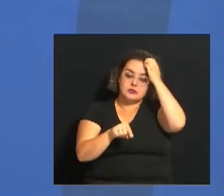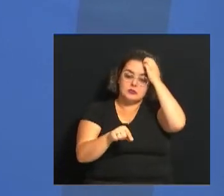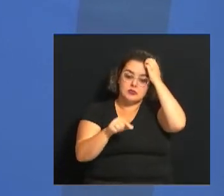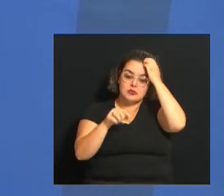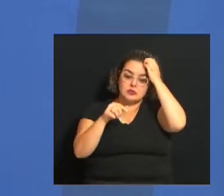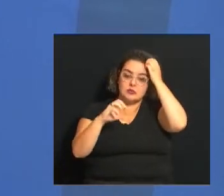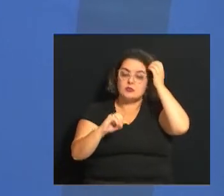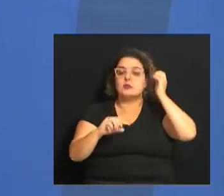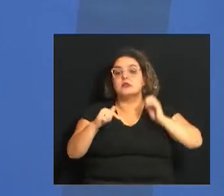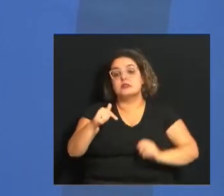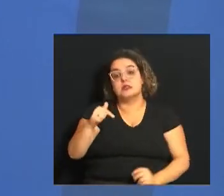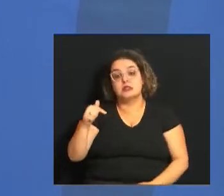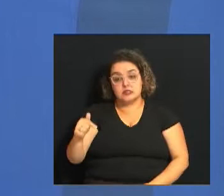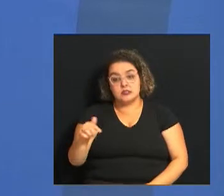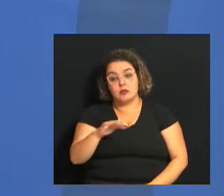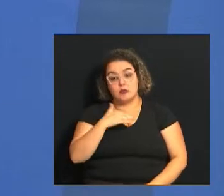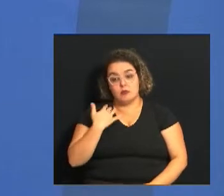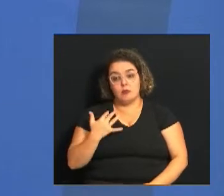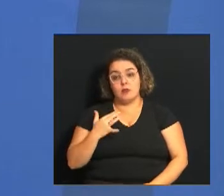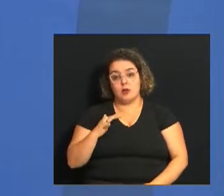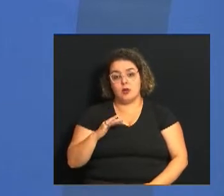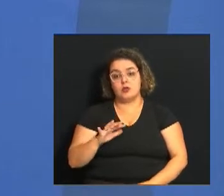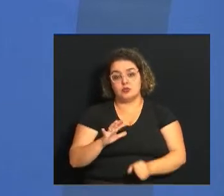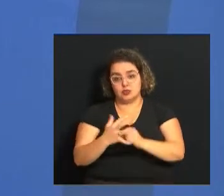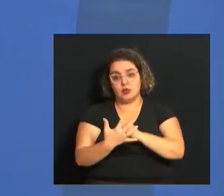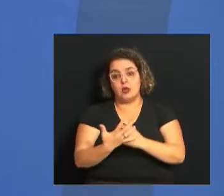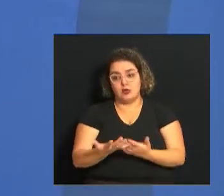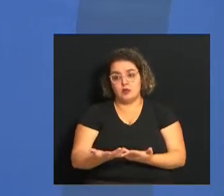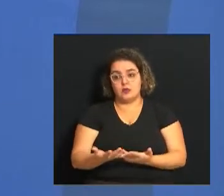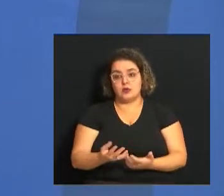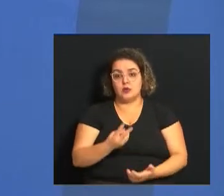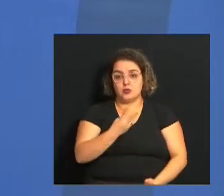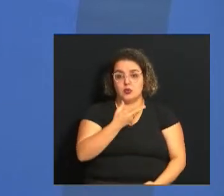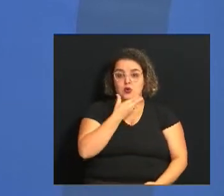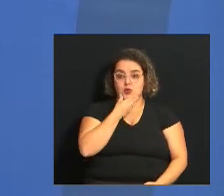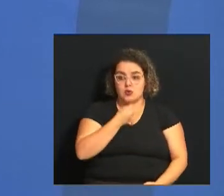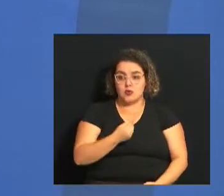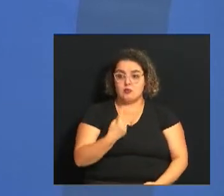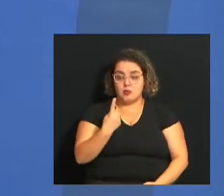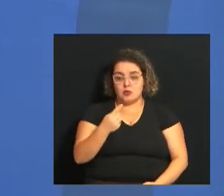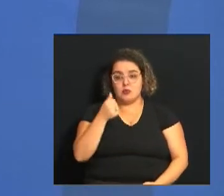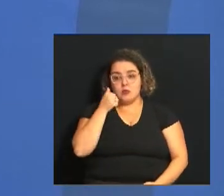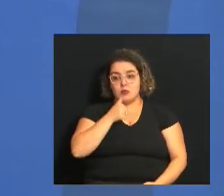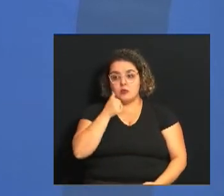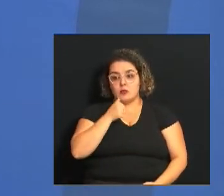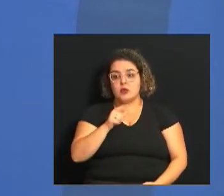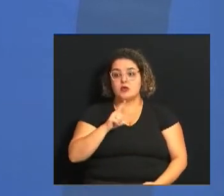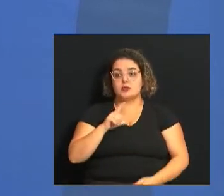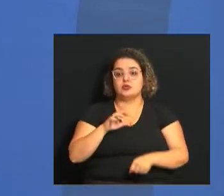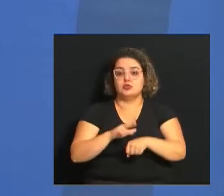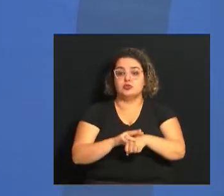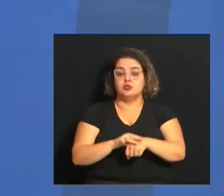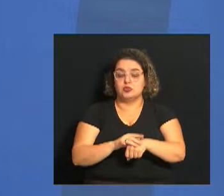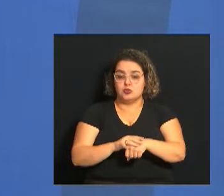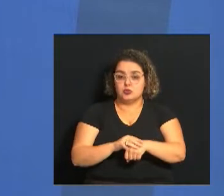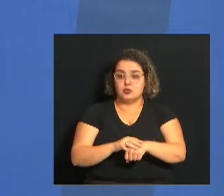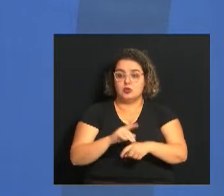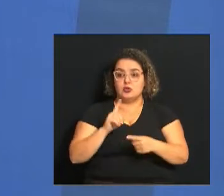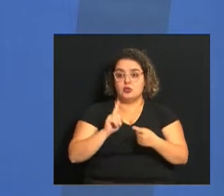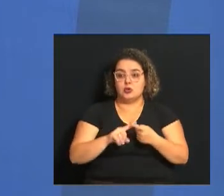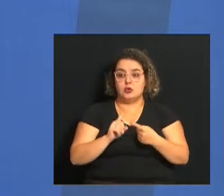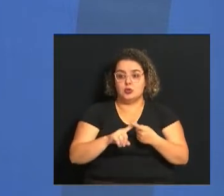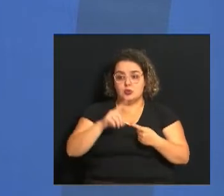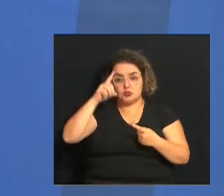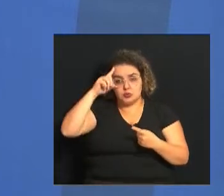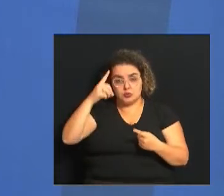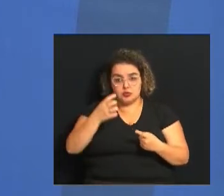5.077 mortes devido à Covid-19. São 2 homens e uma mulher, todos tinham comorbidades. Um faleceu no dia 6